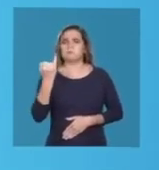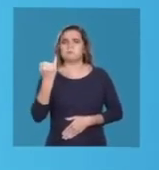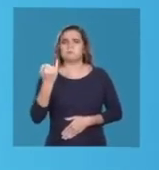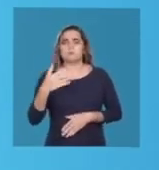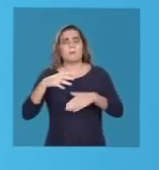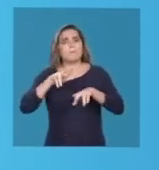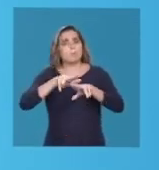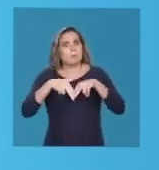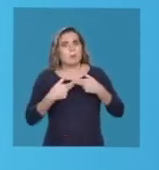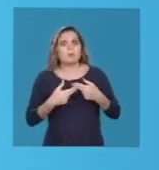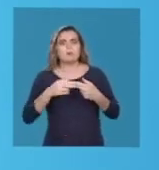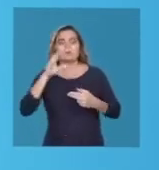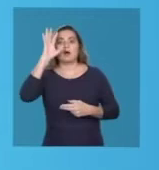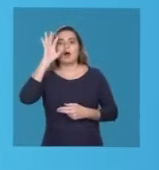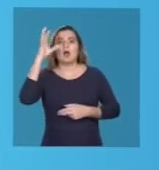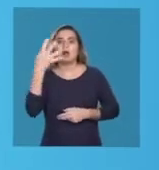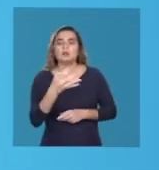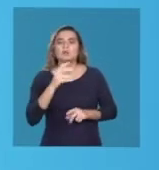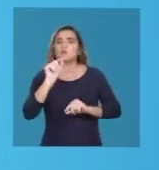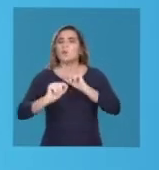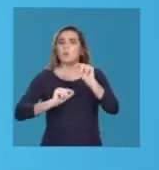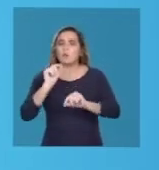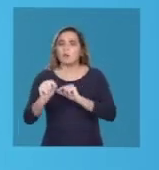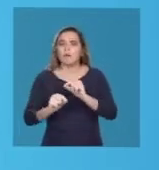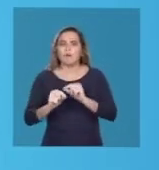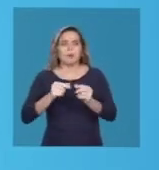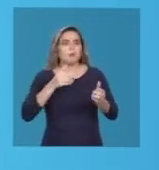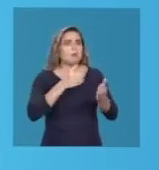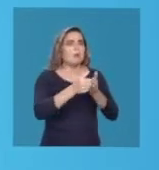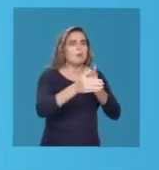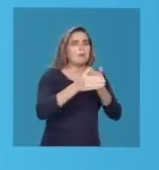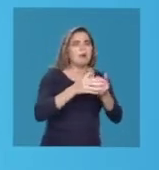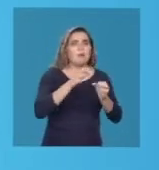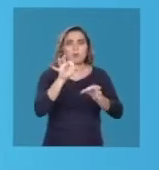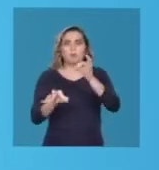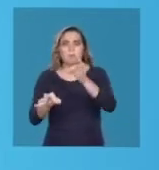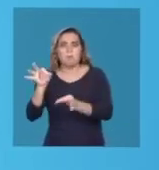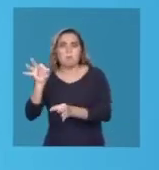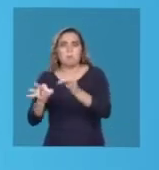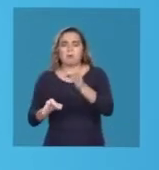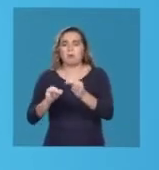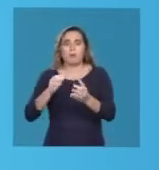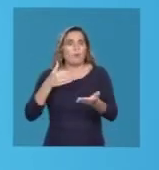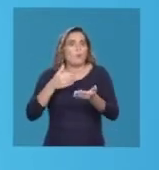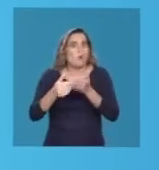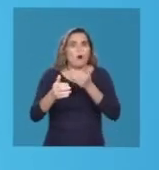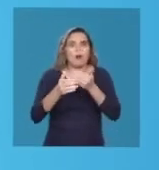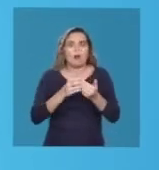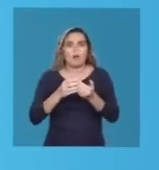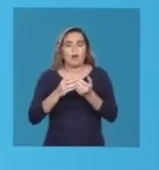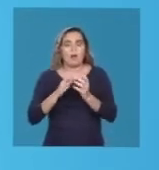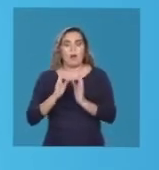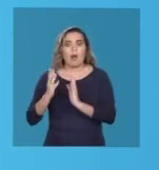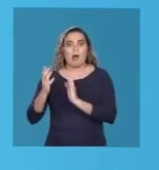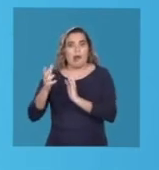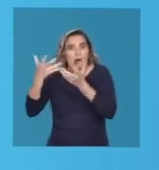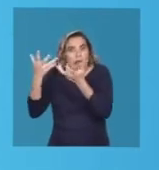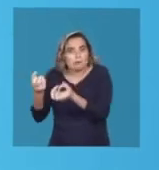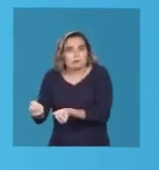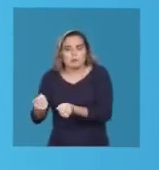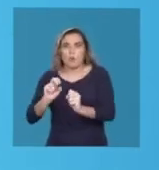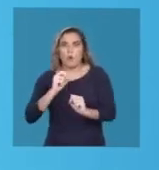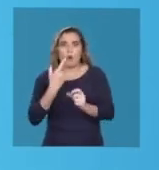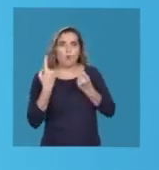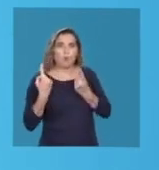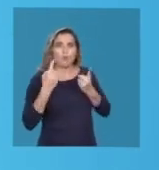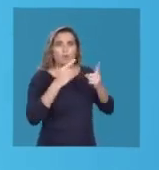outra coisa. Por isso, decidiu que, independentemente de decisão judicial, a favor ou contra aglomerações